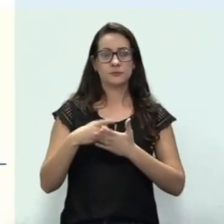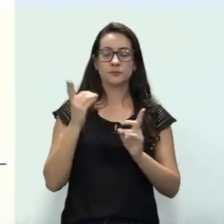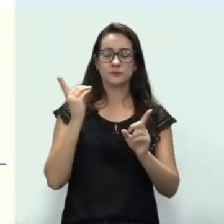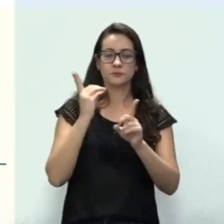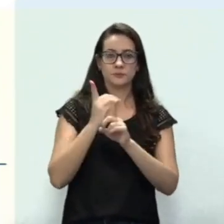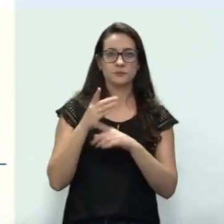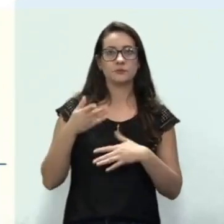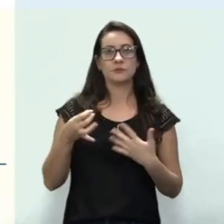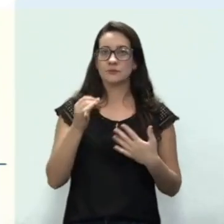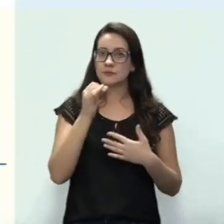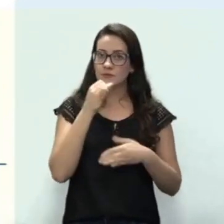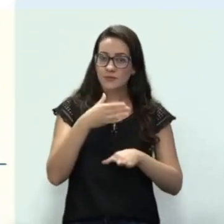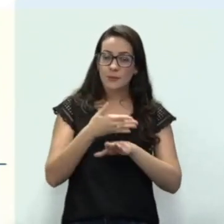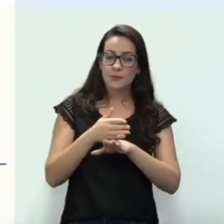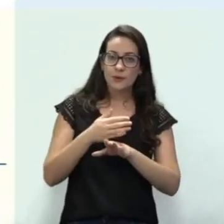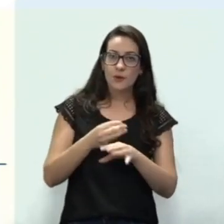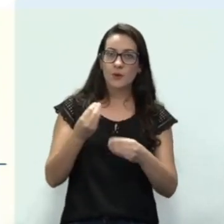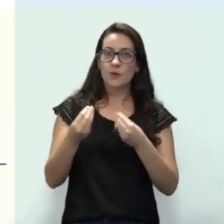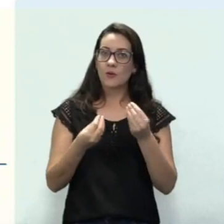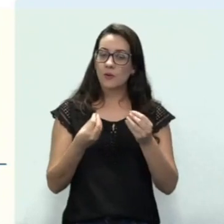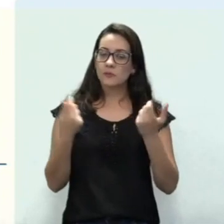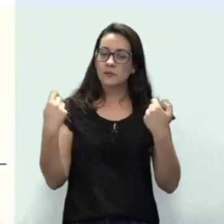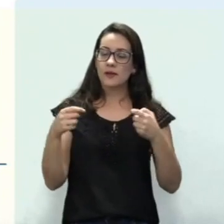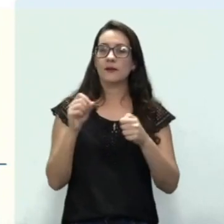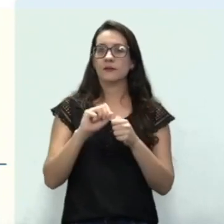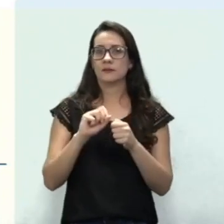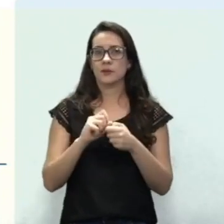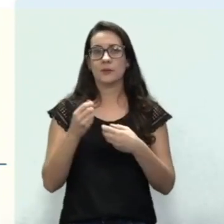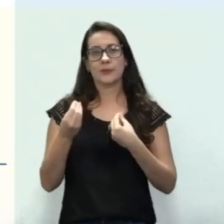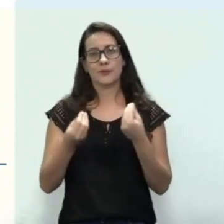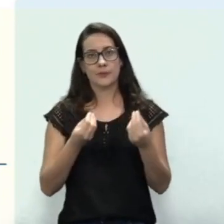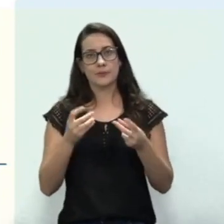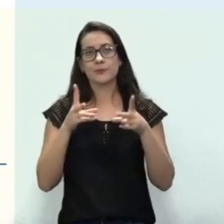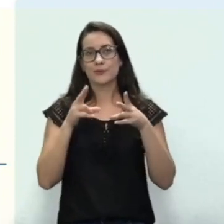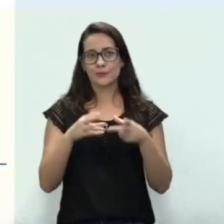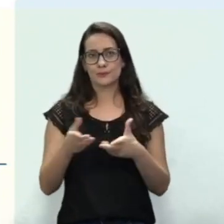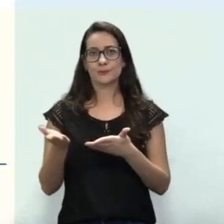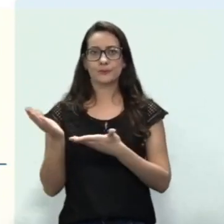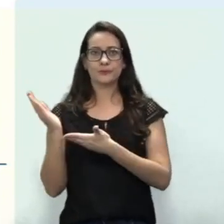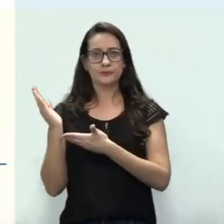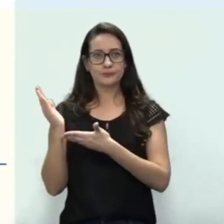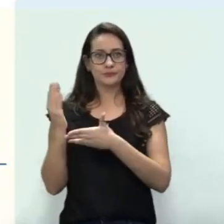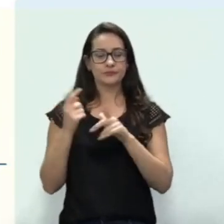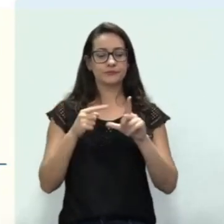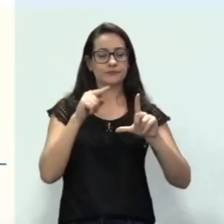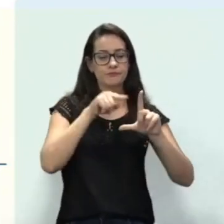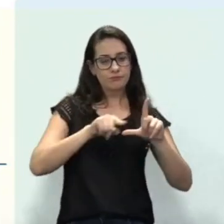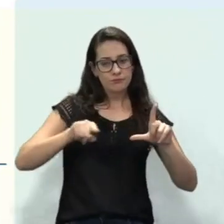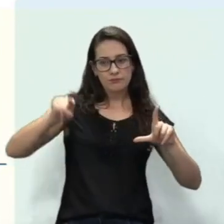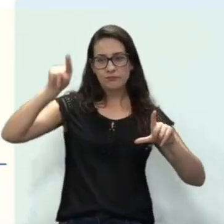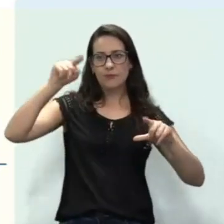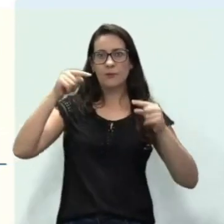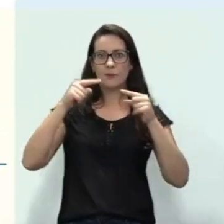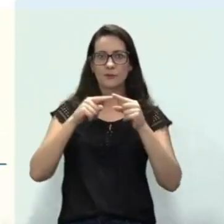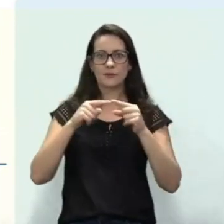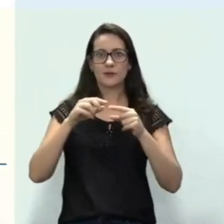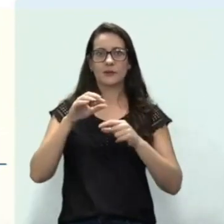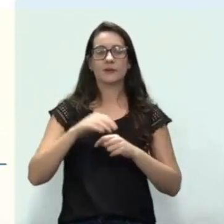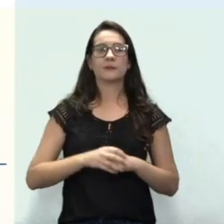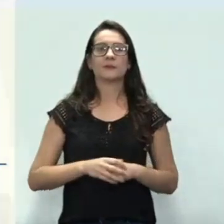exemplo prático de como que vocês têm que fazer para decalar o seu gráfico de momento fletor, tá bom?